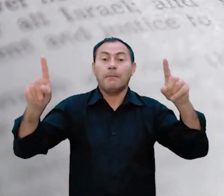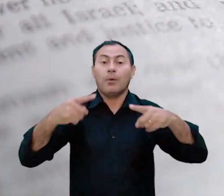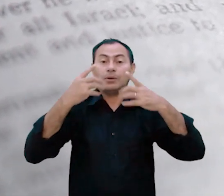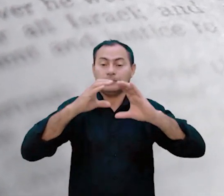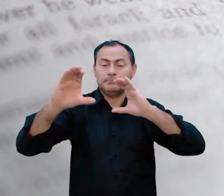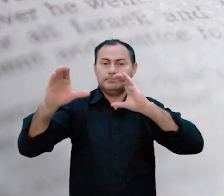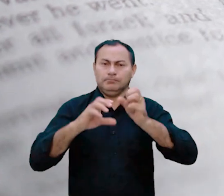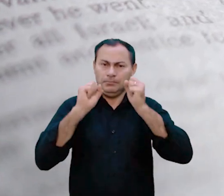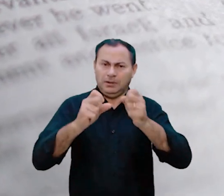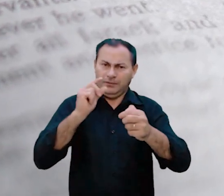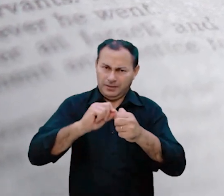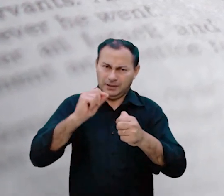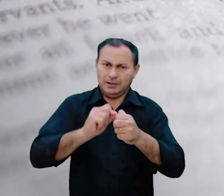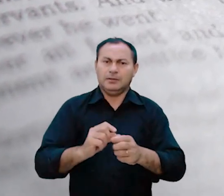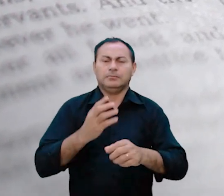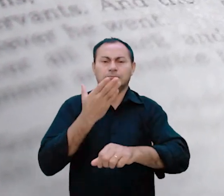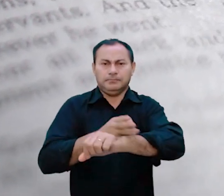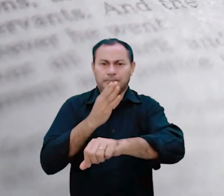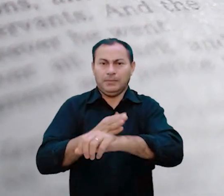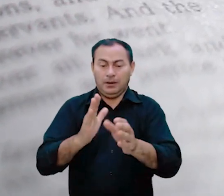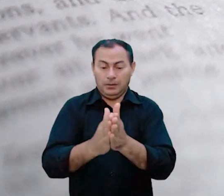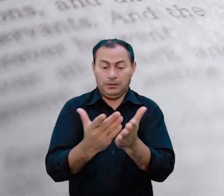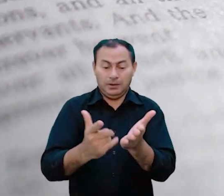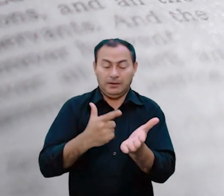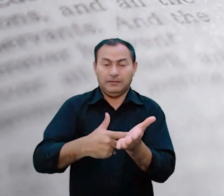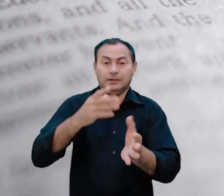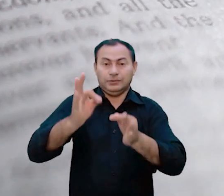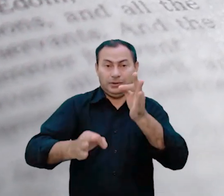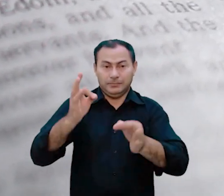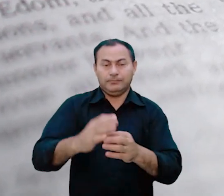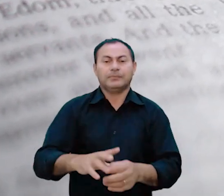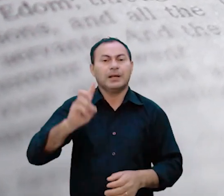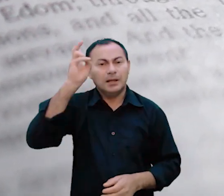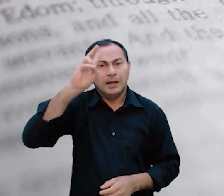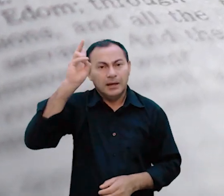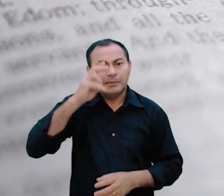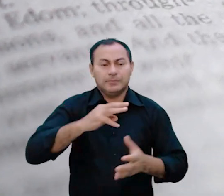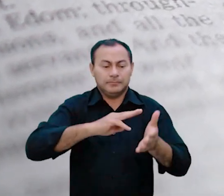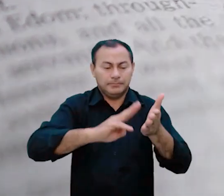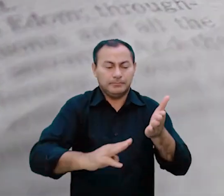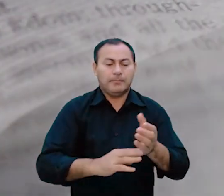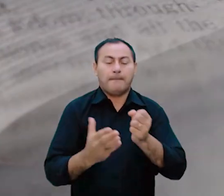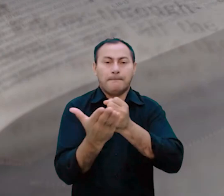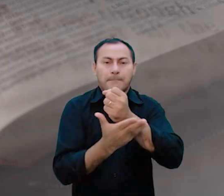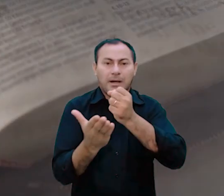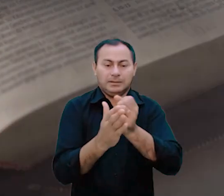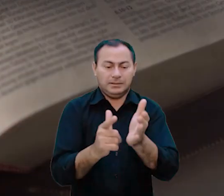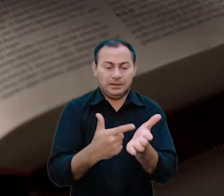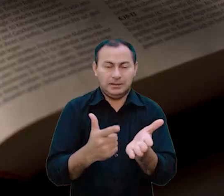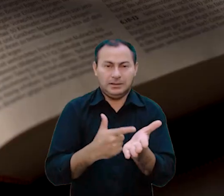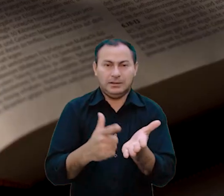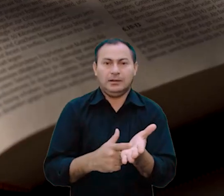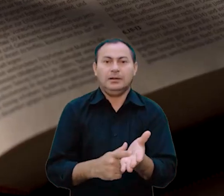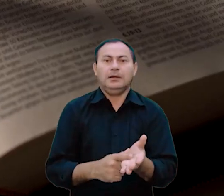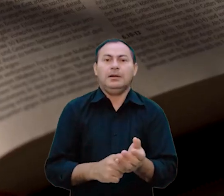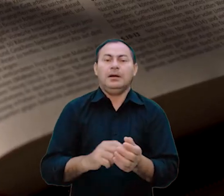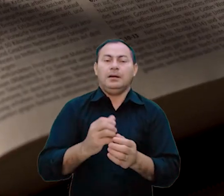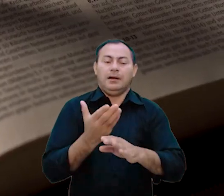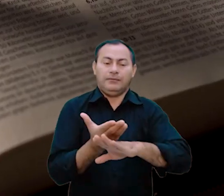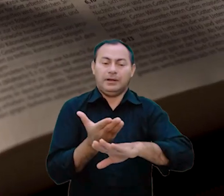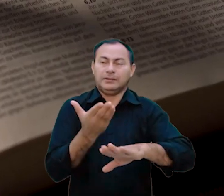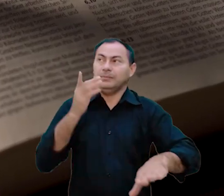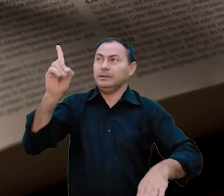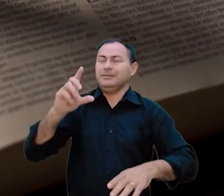da música. Podemos fazer muitas aplicações do livro de Juízes. Lembre-se que a mensagem básica desse livro é